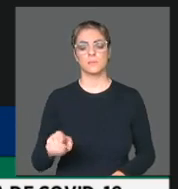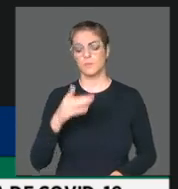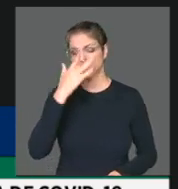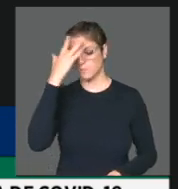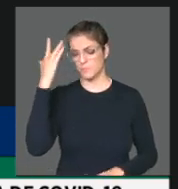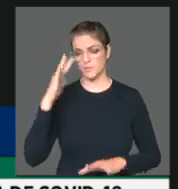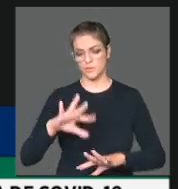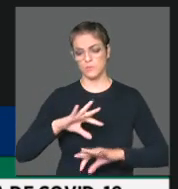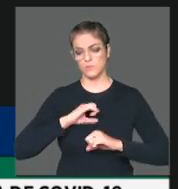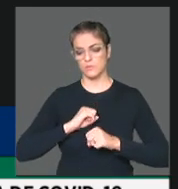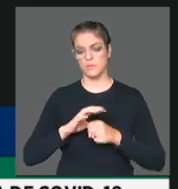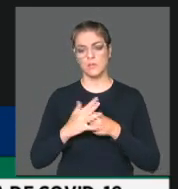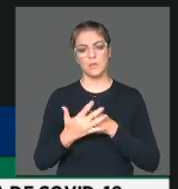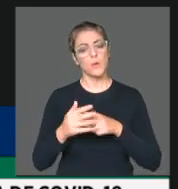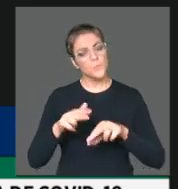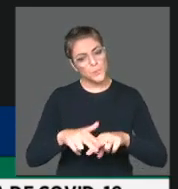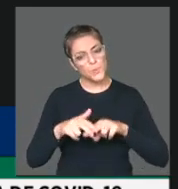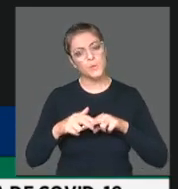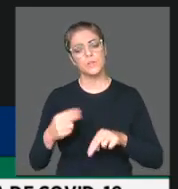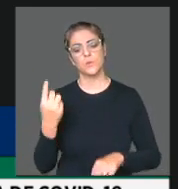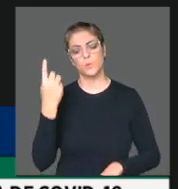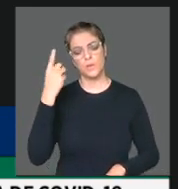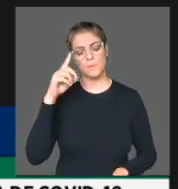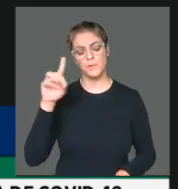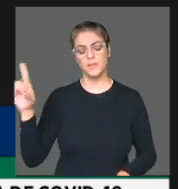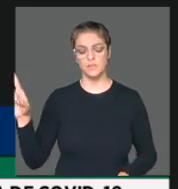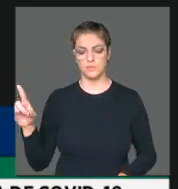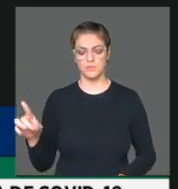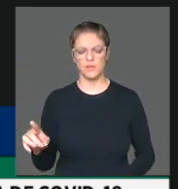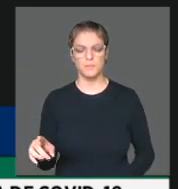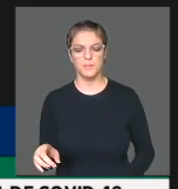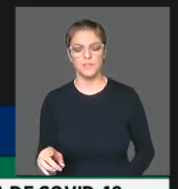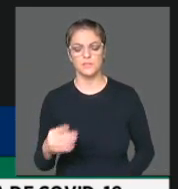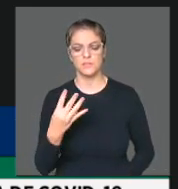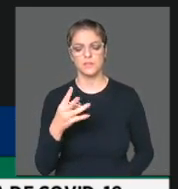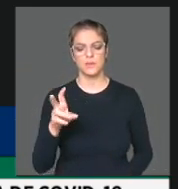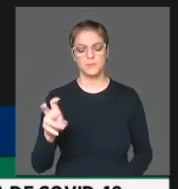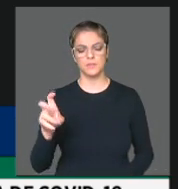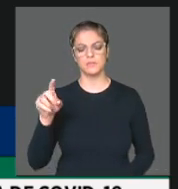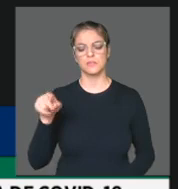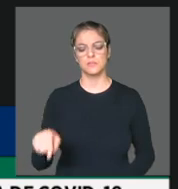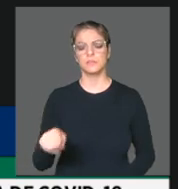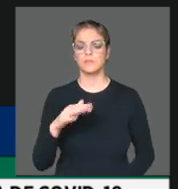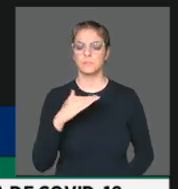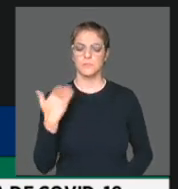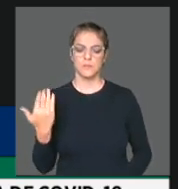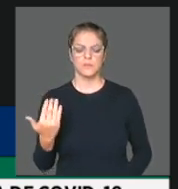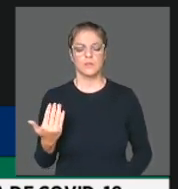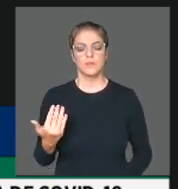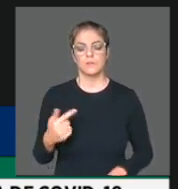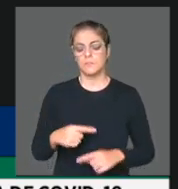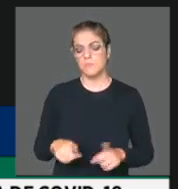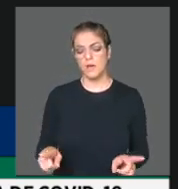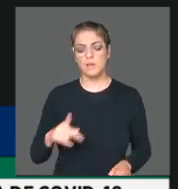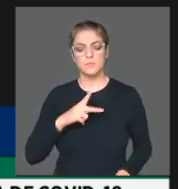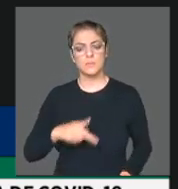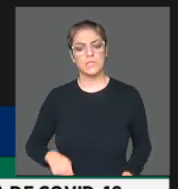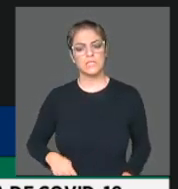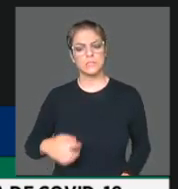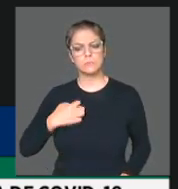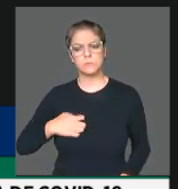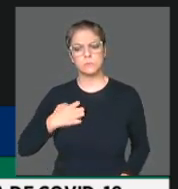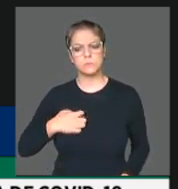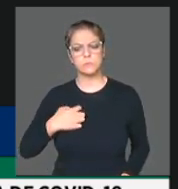coronavírus num único dia. Num único dia, já são 45 mil mortos. Mas o presidente não está indignado com